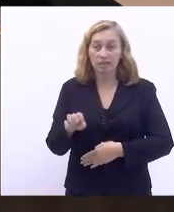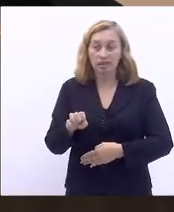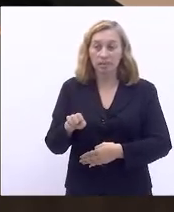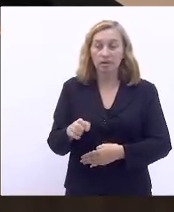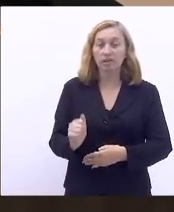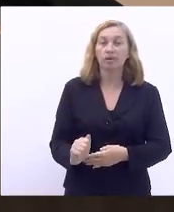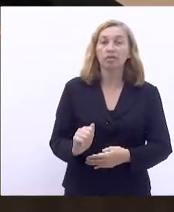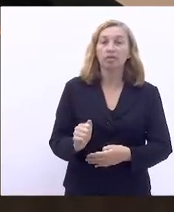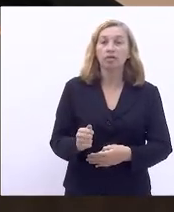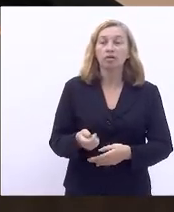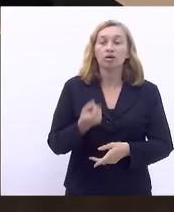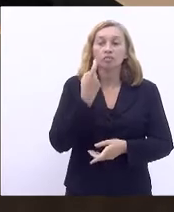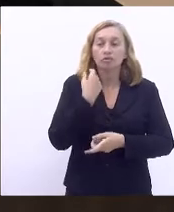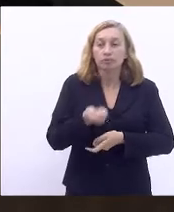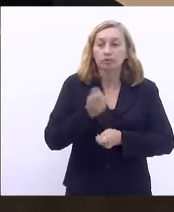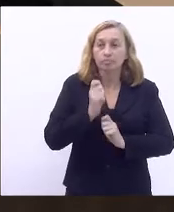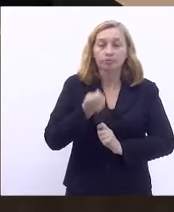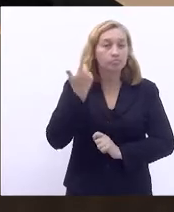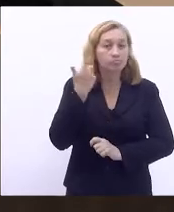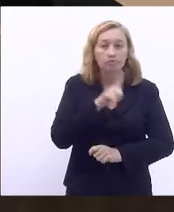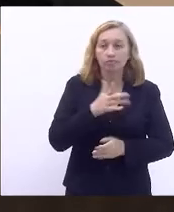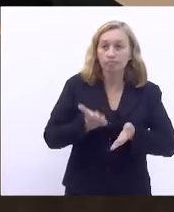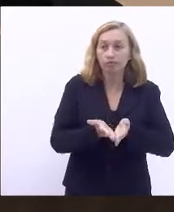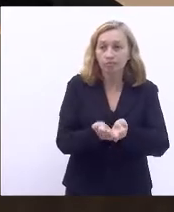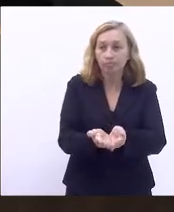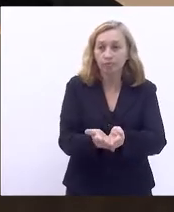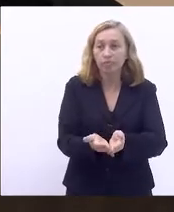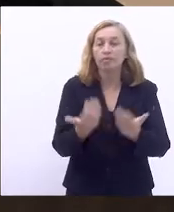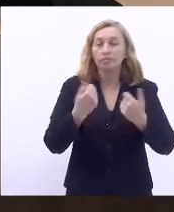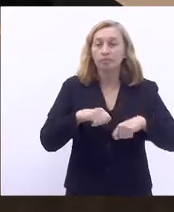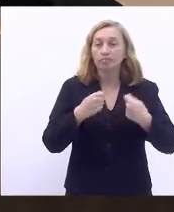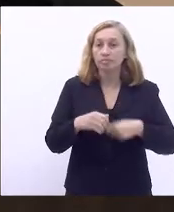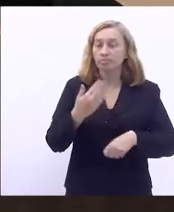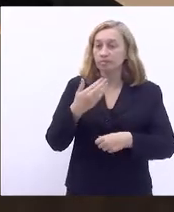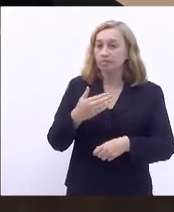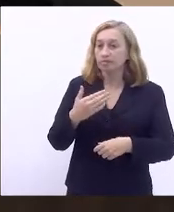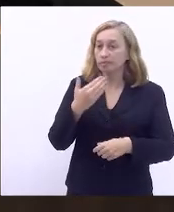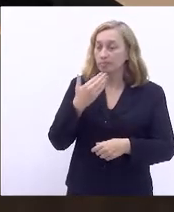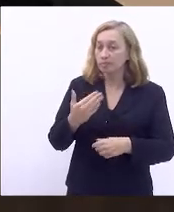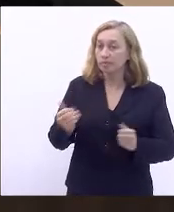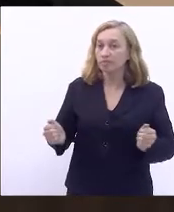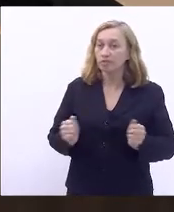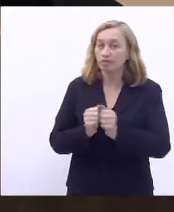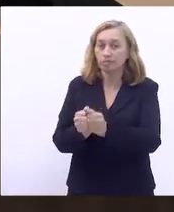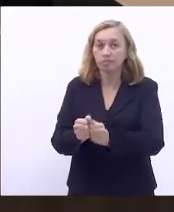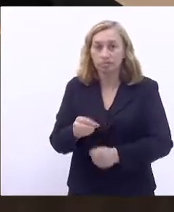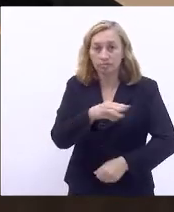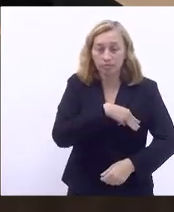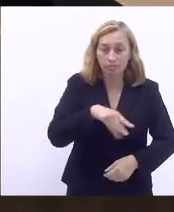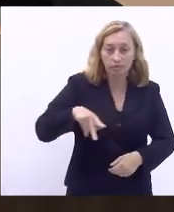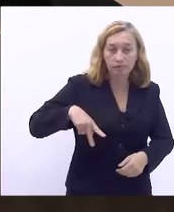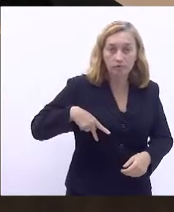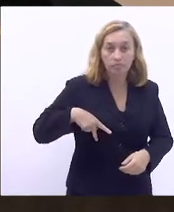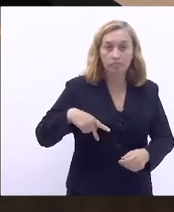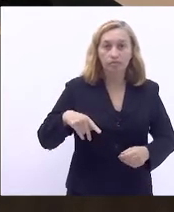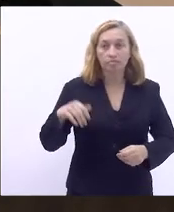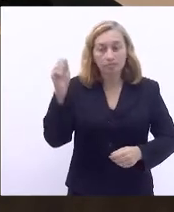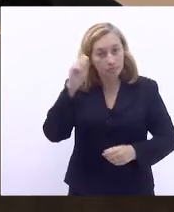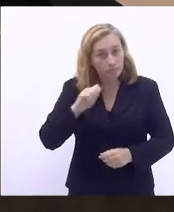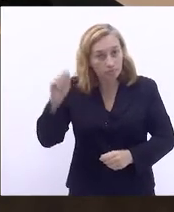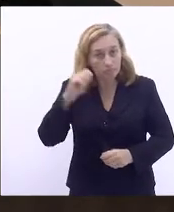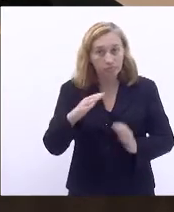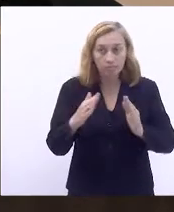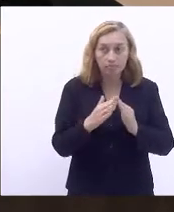sequer conseguiam navegar. A gente teve que fazer uma diligência lá junto com o Ministério Público, ação dos moradores, dos